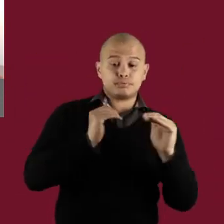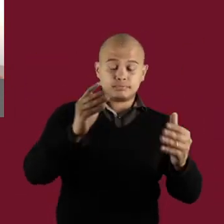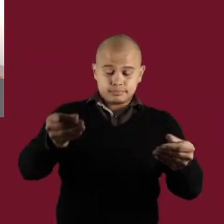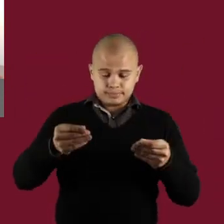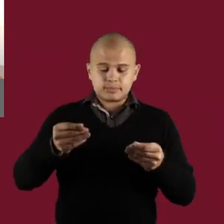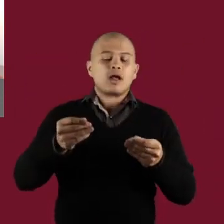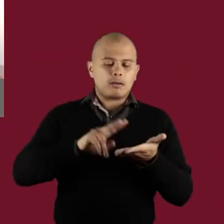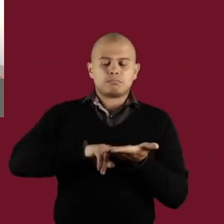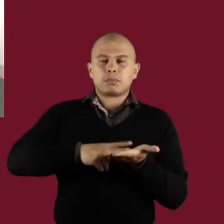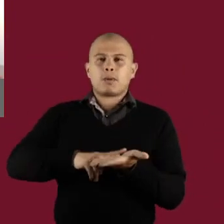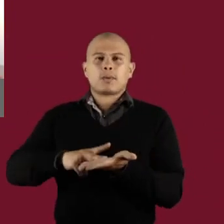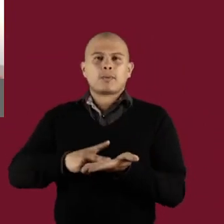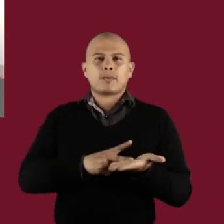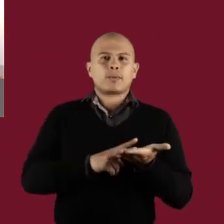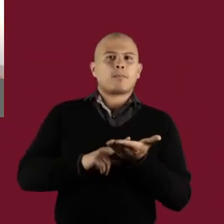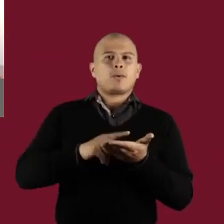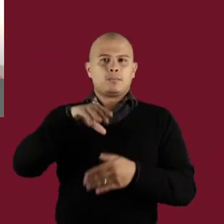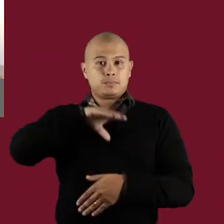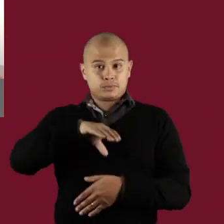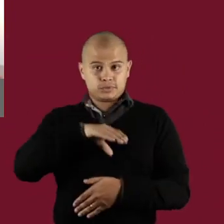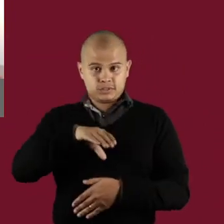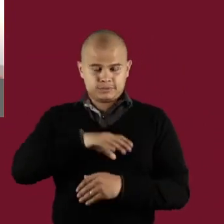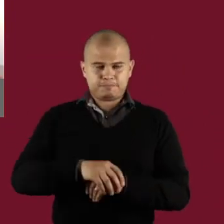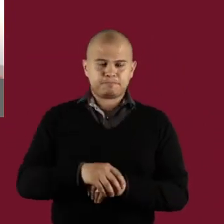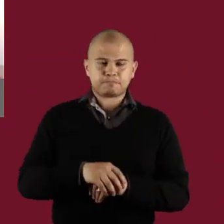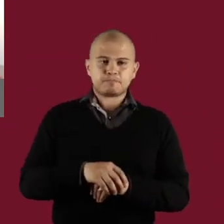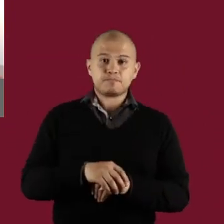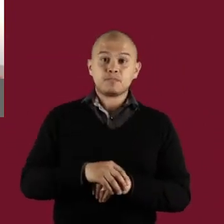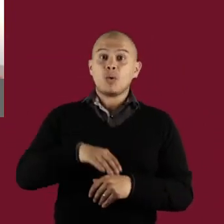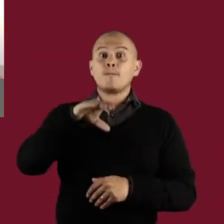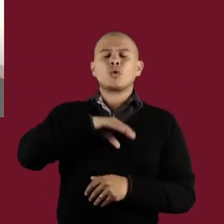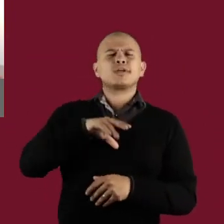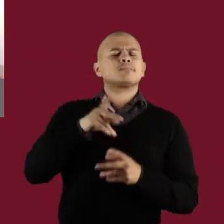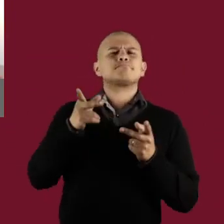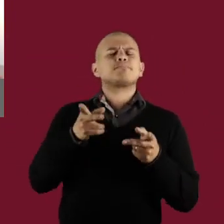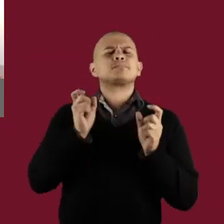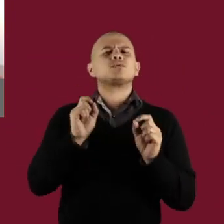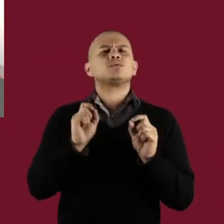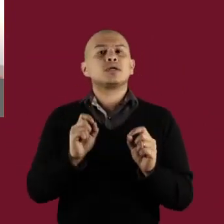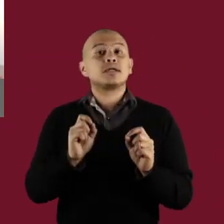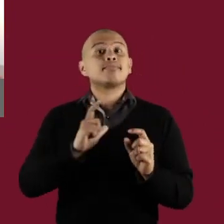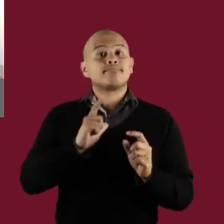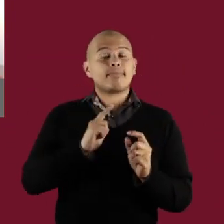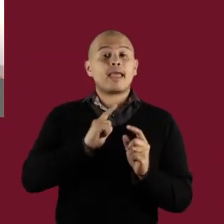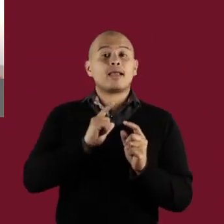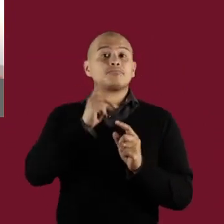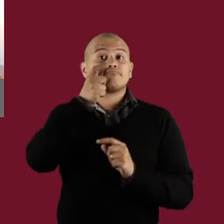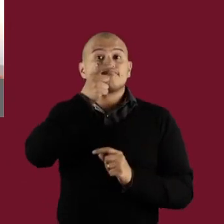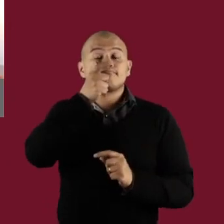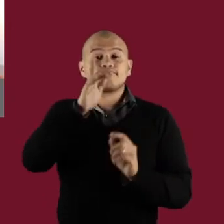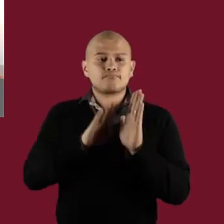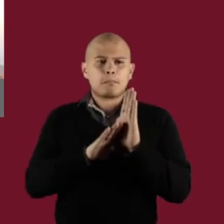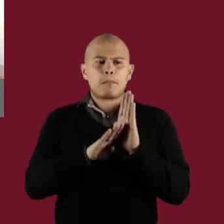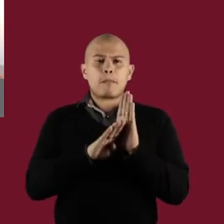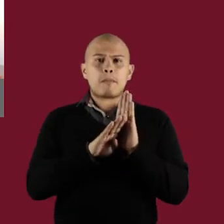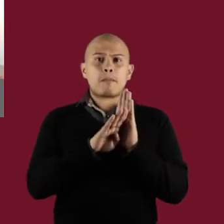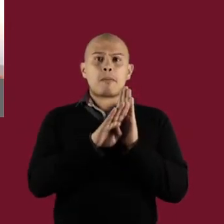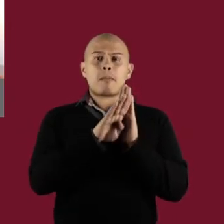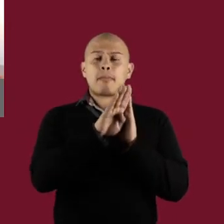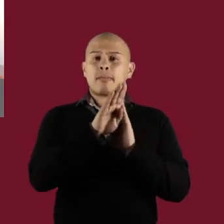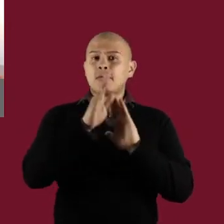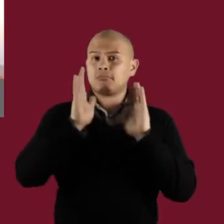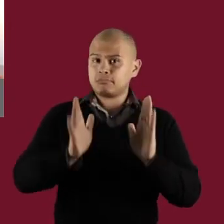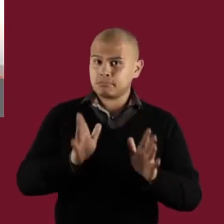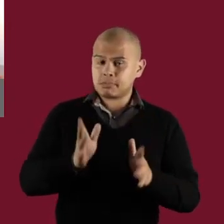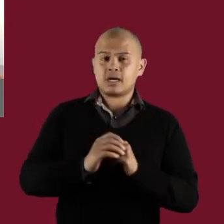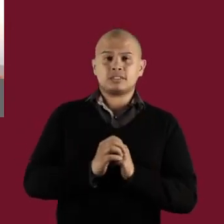oficiais. E, em português, o que nós temos notado é um grande aumento da audiência e o interesse por material em português,